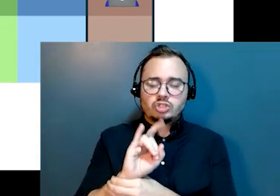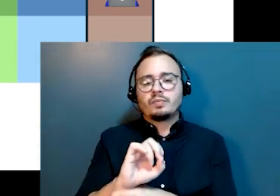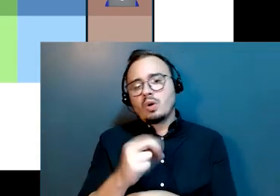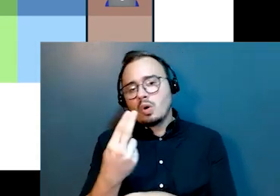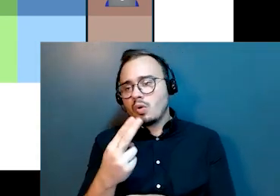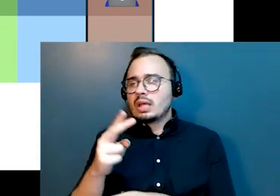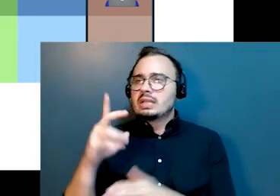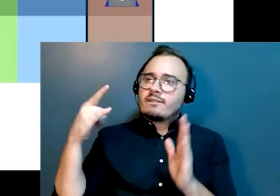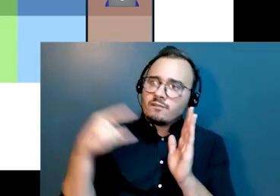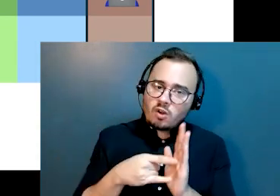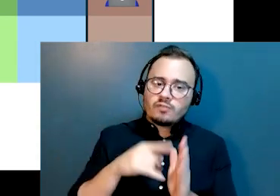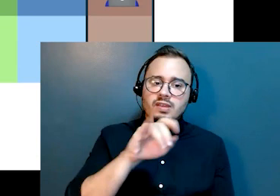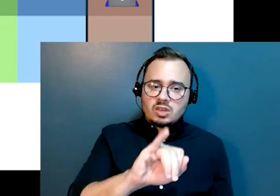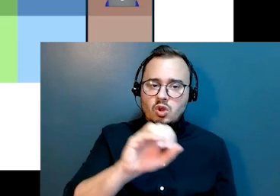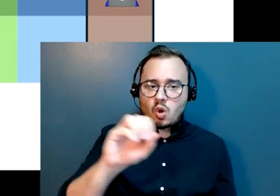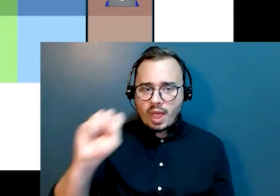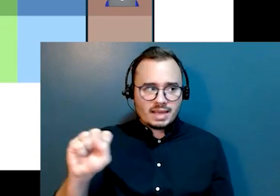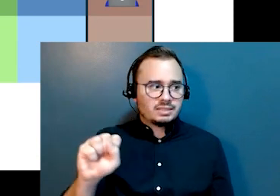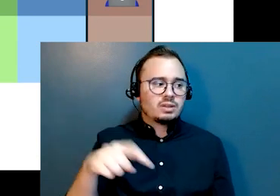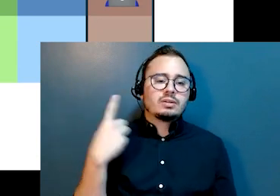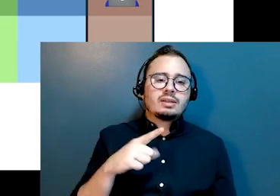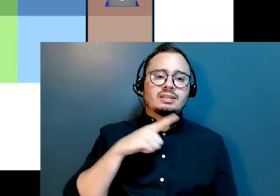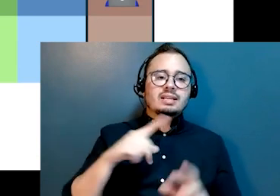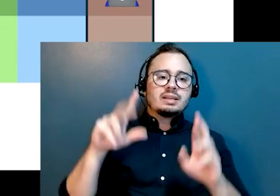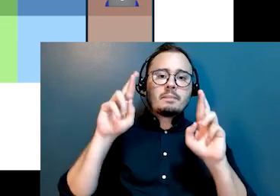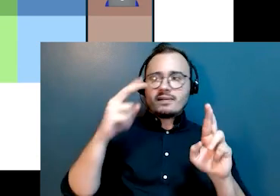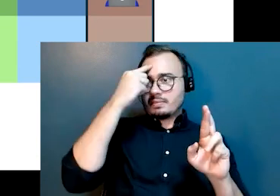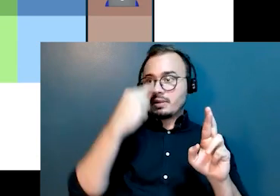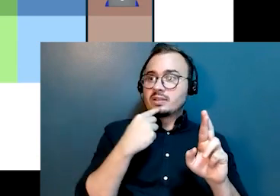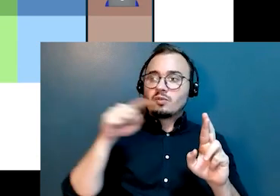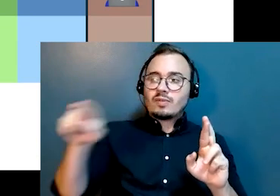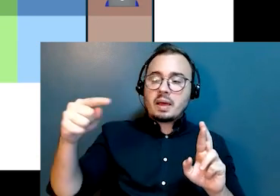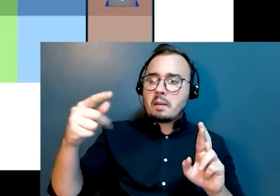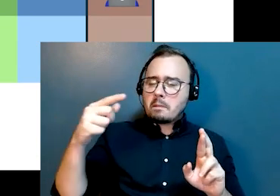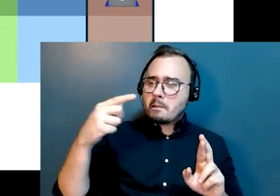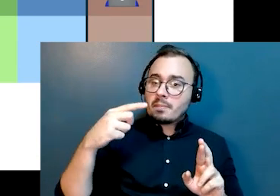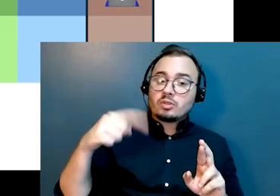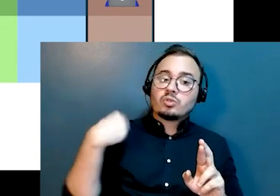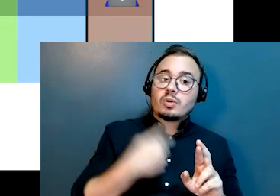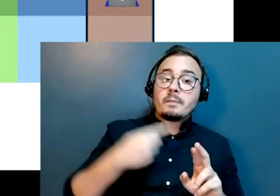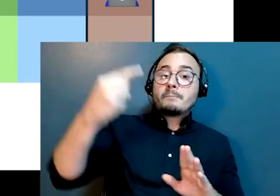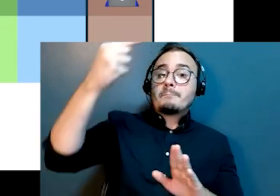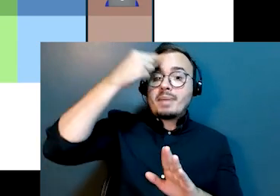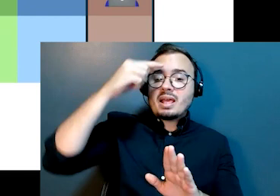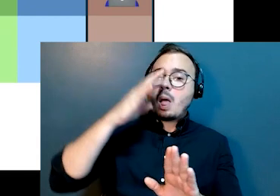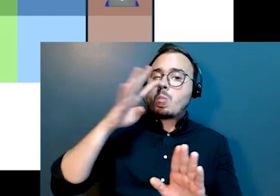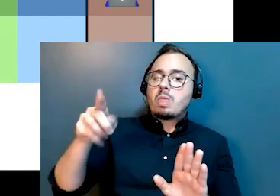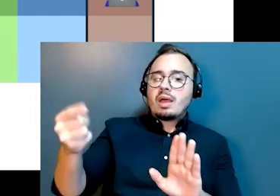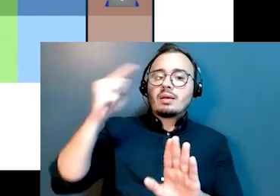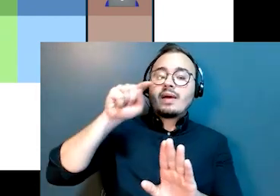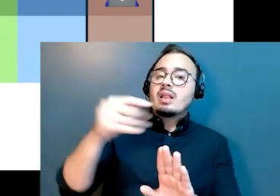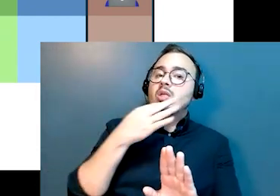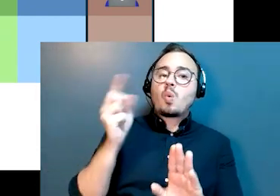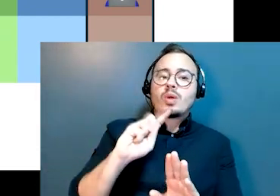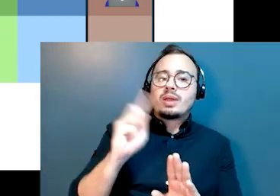que ela atue só naquela plataforma e ela, assim, imagina-se que ela não tem conhecimento nenhum sobre qualquer outra plataforma. E muitas